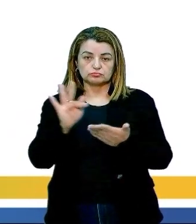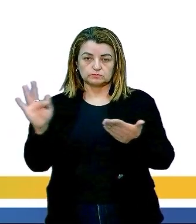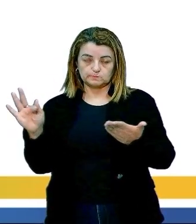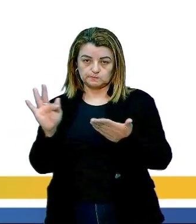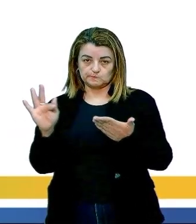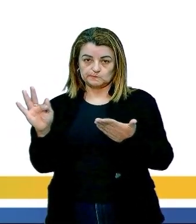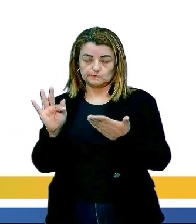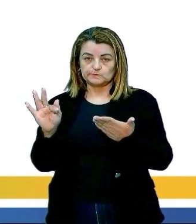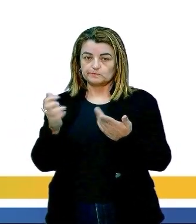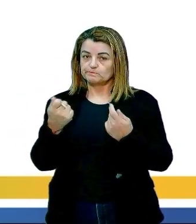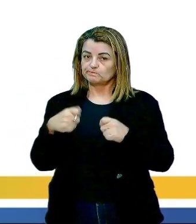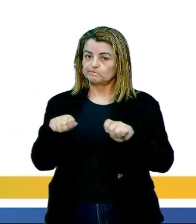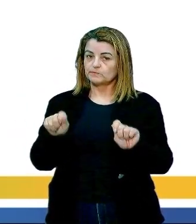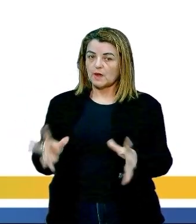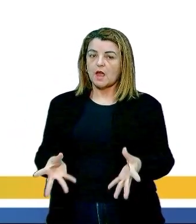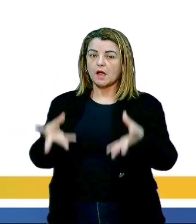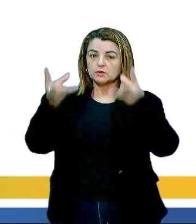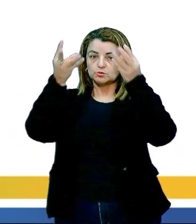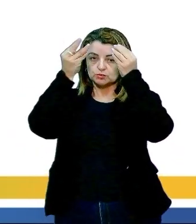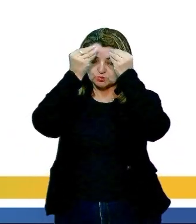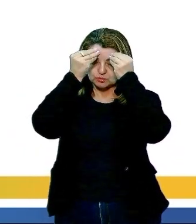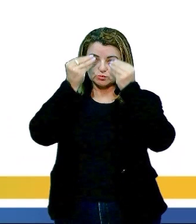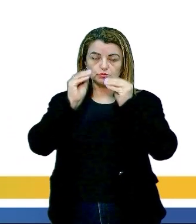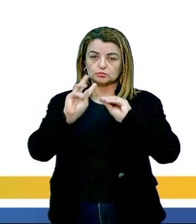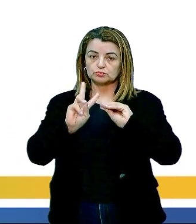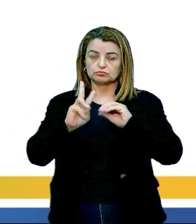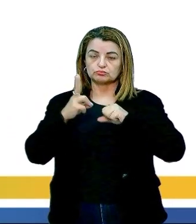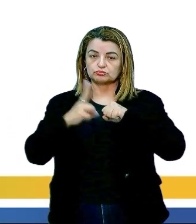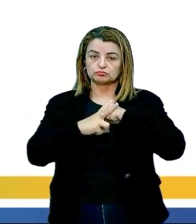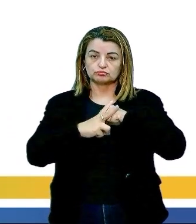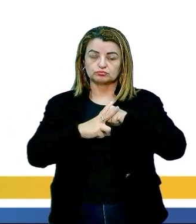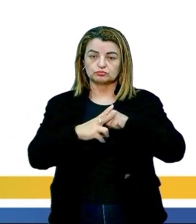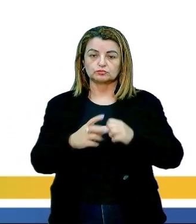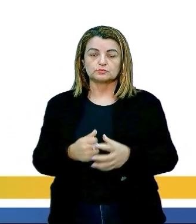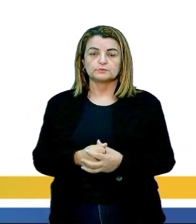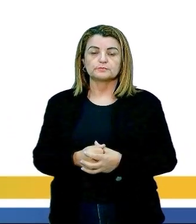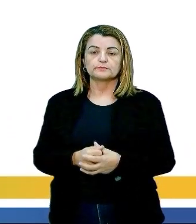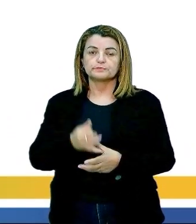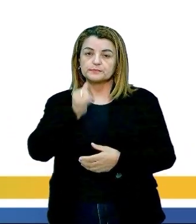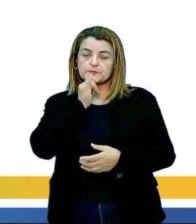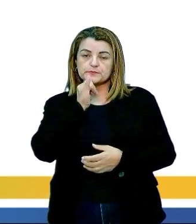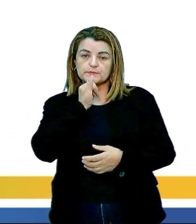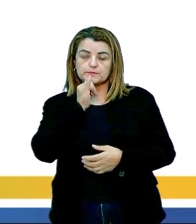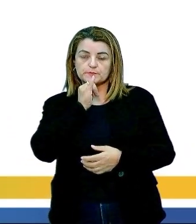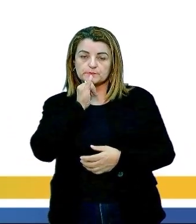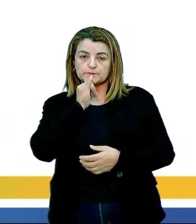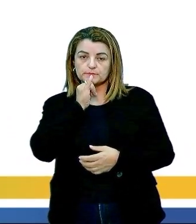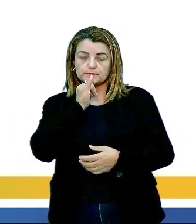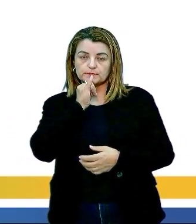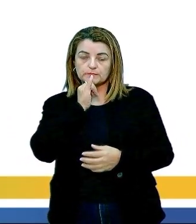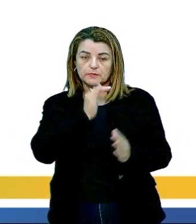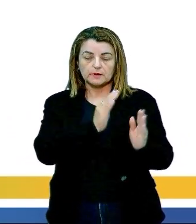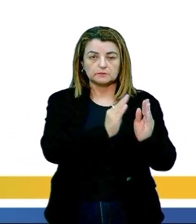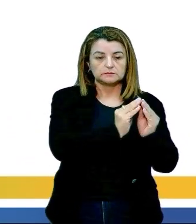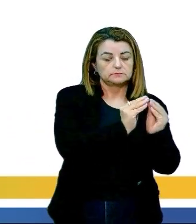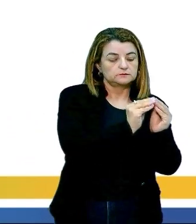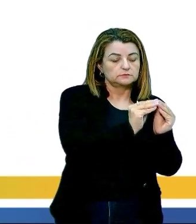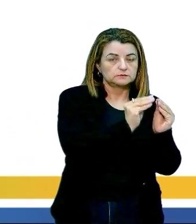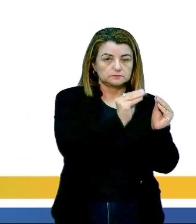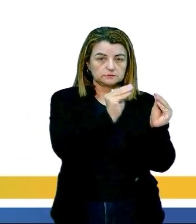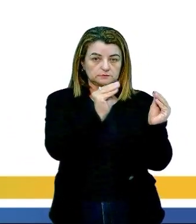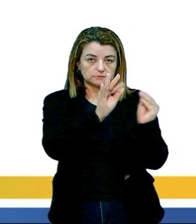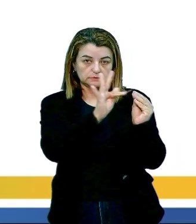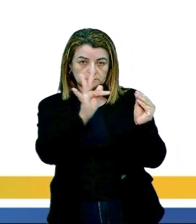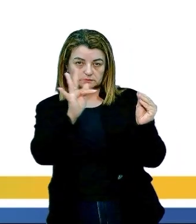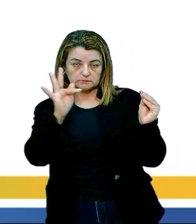falei para vocês, não é preciso conjugar verbos nem memorizar. Por exemplo, partimos do ponto que temos uma